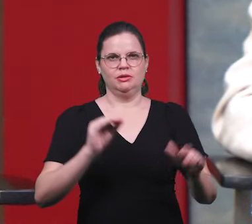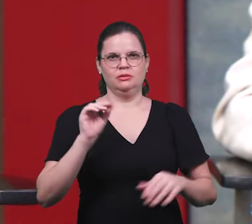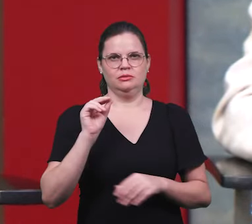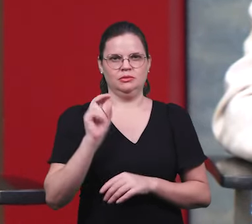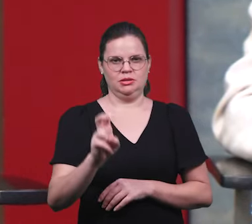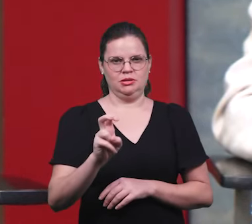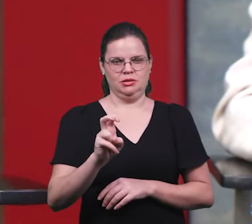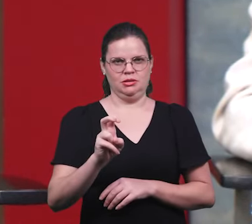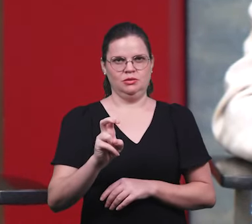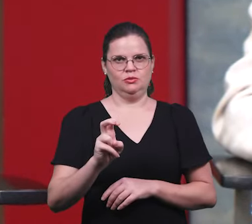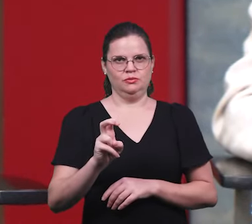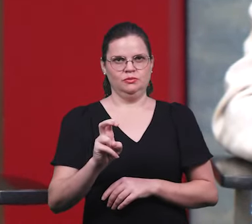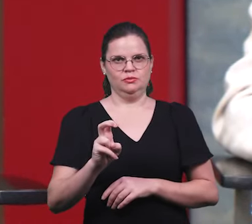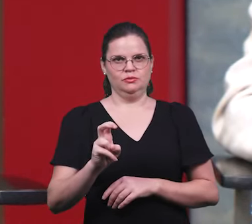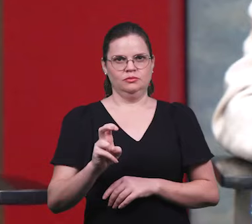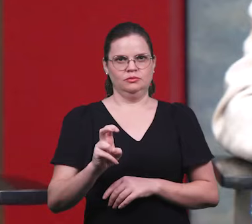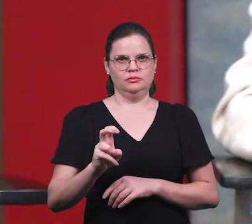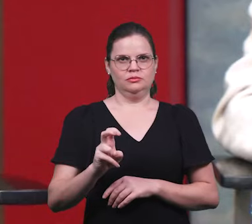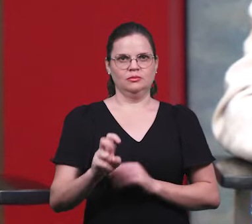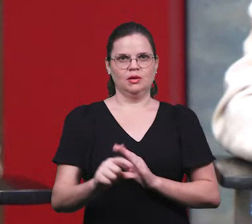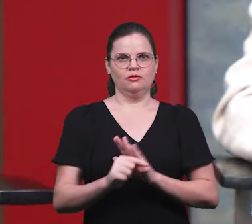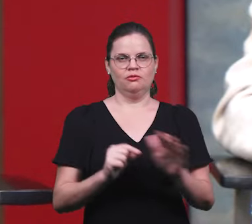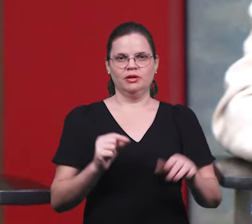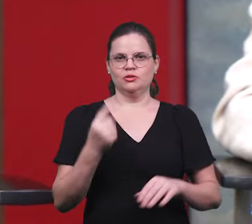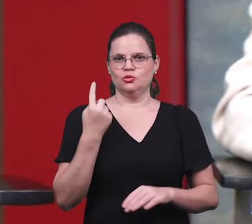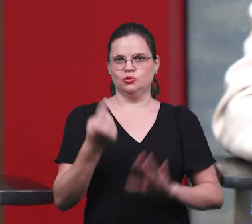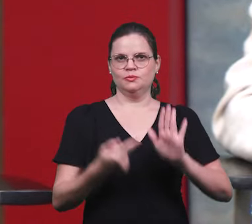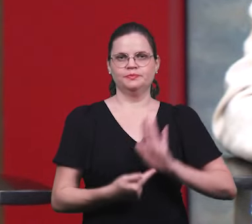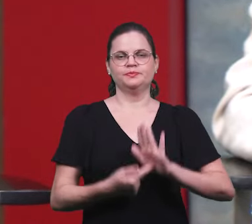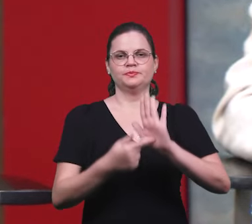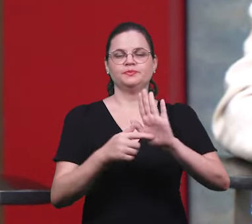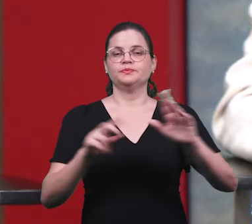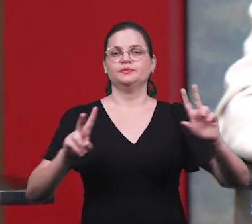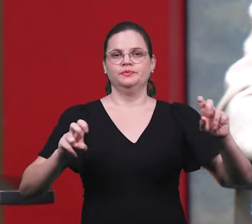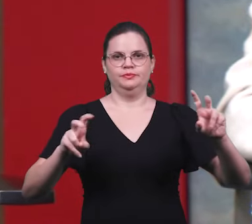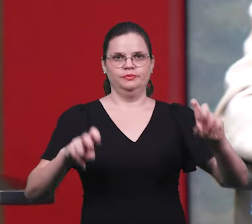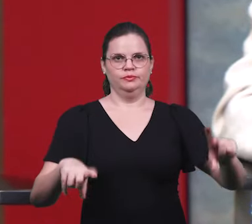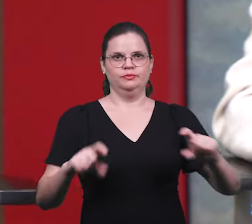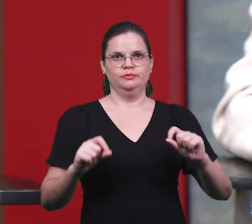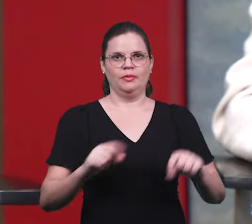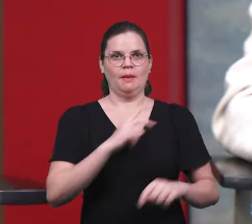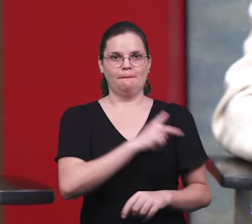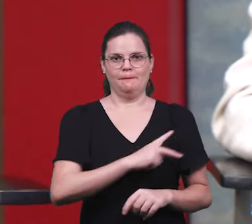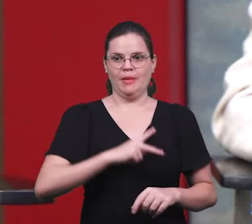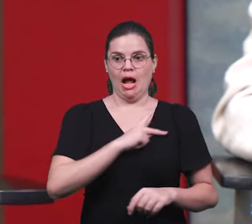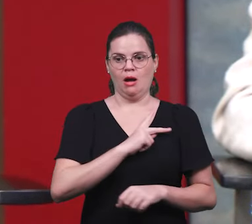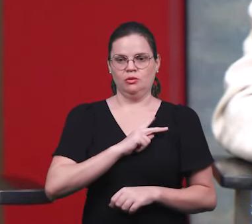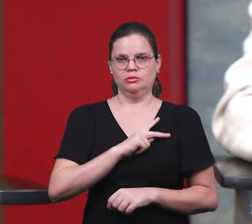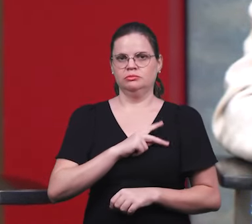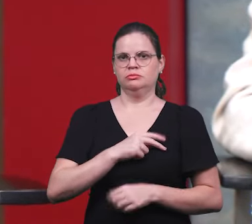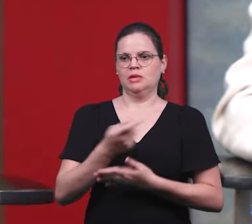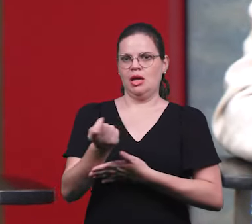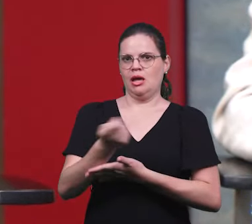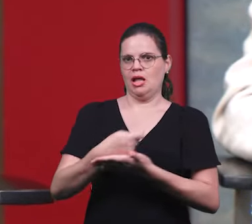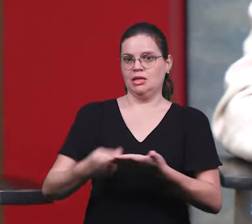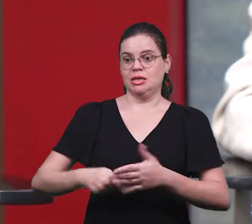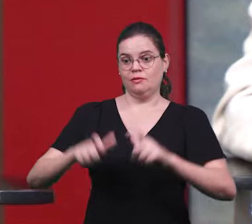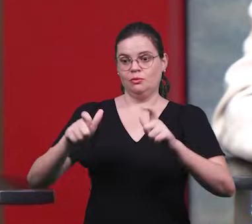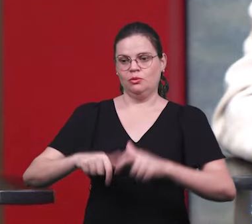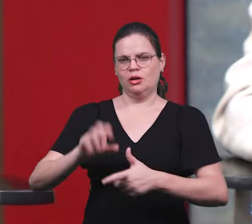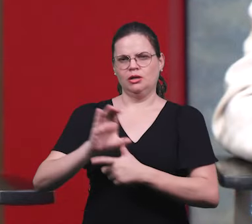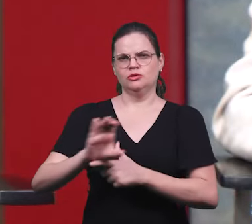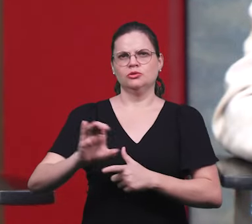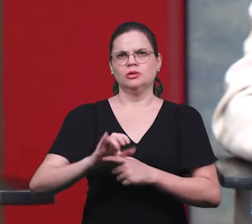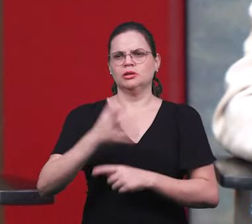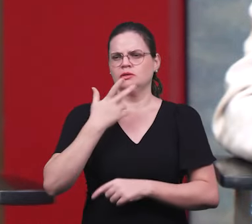5, 1 Coríntios capítulo 5, a partir do verso 1, vai tratar de um assunto onde Paulo está dizendo à igreja de Coríntios assim: